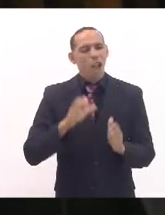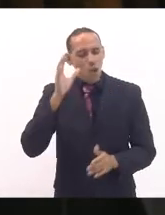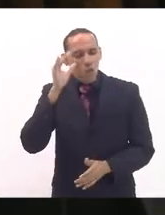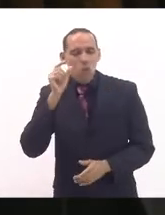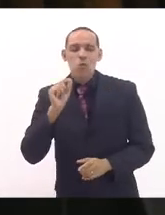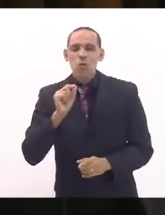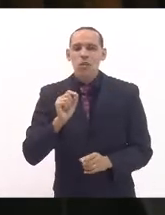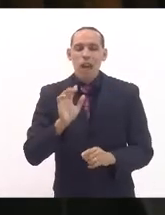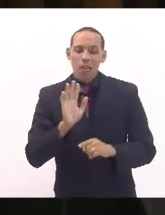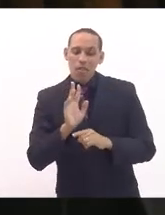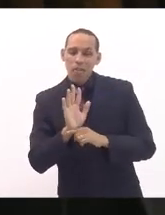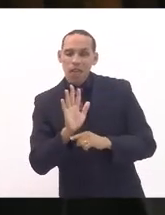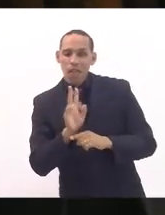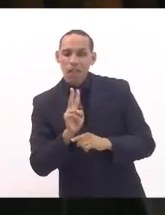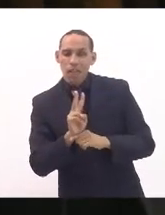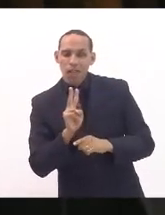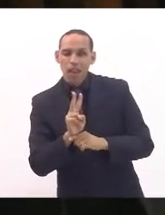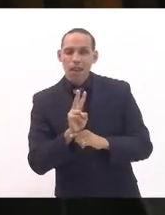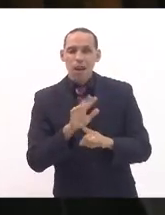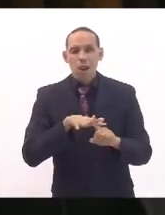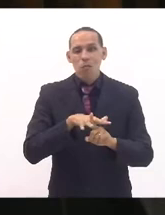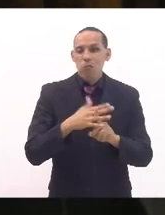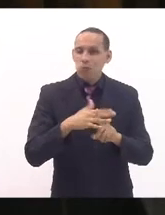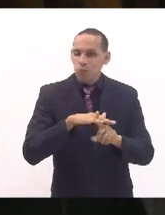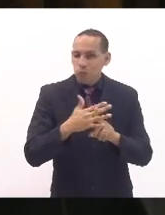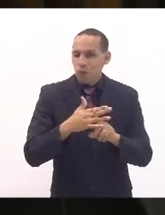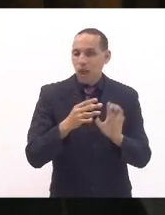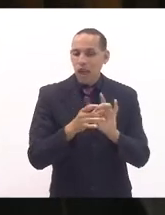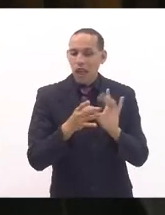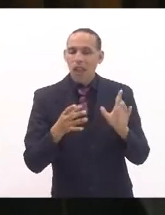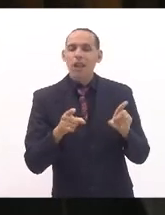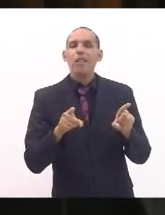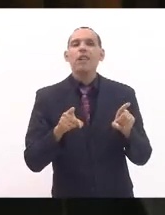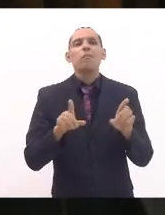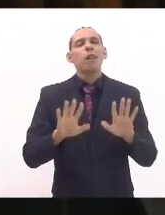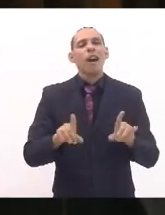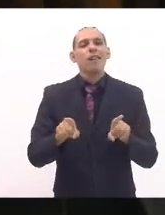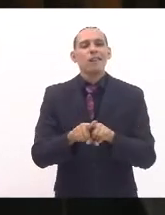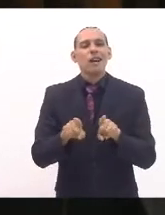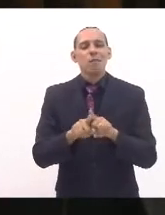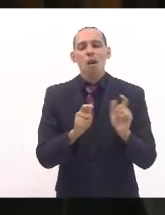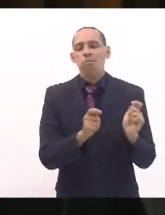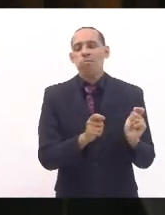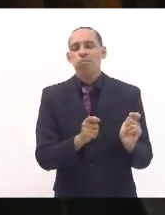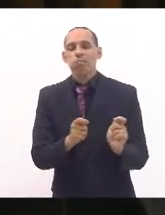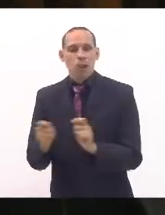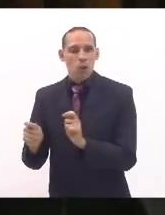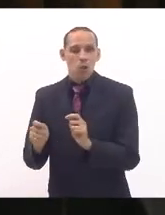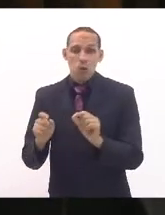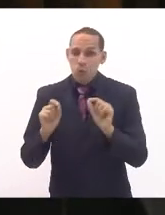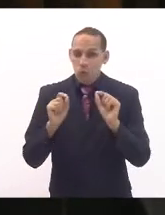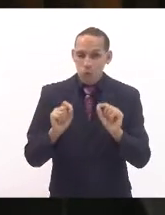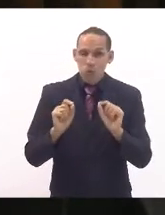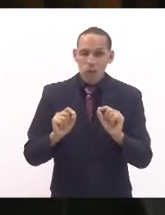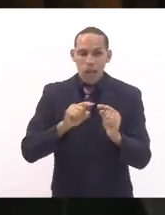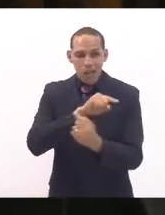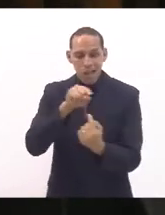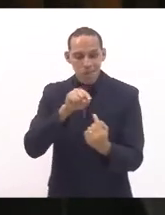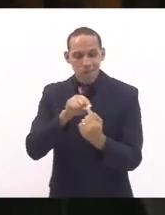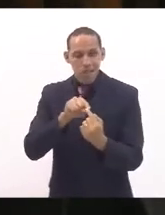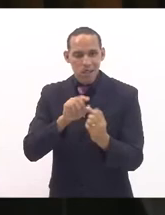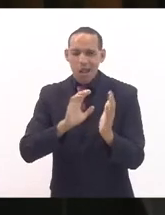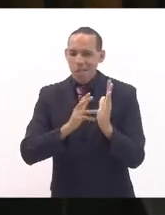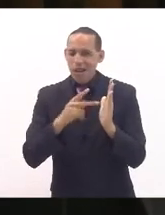o socialismo e a liberdade, esse partido é corriqueiro e tem como parte da sua missão